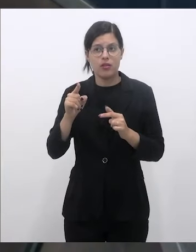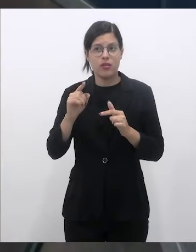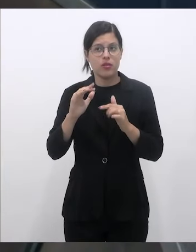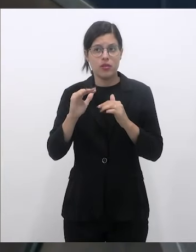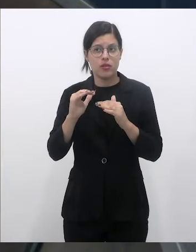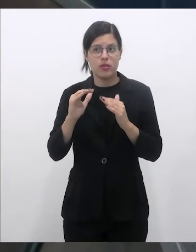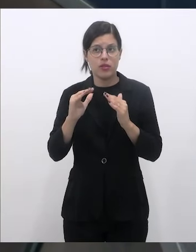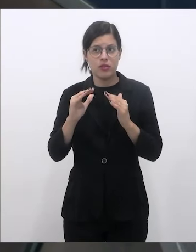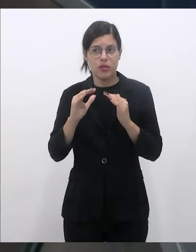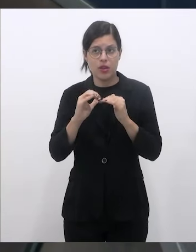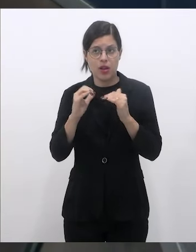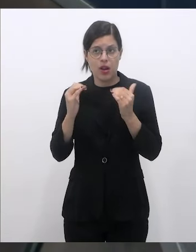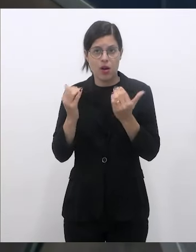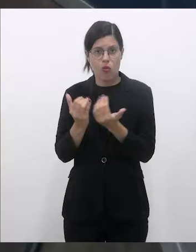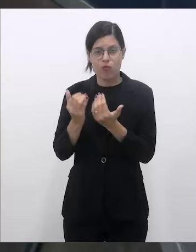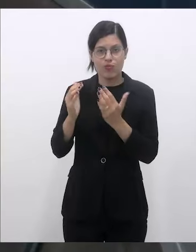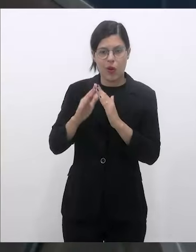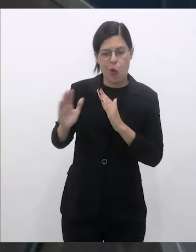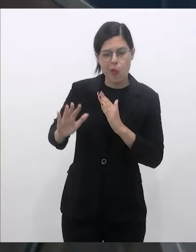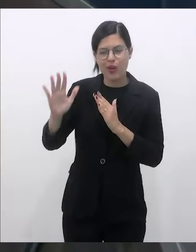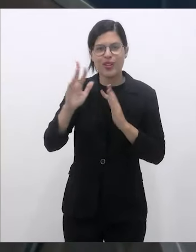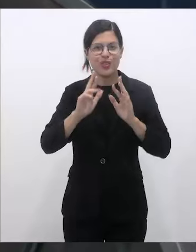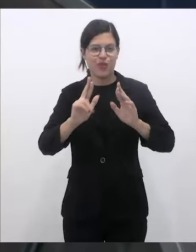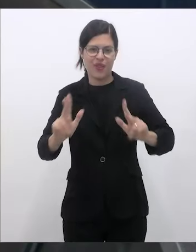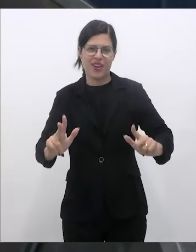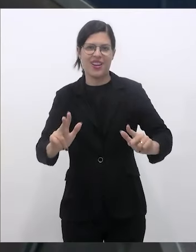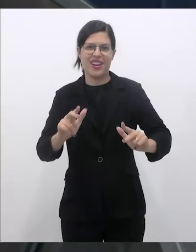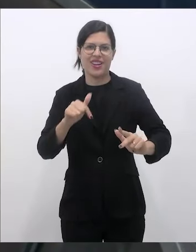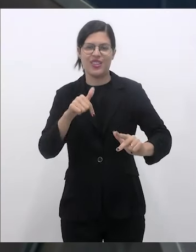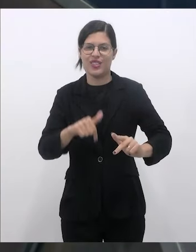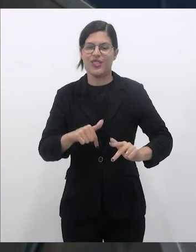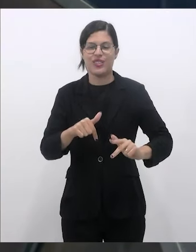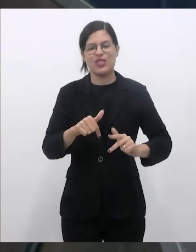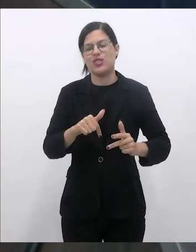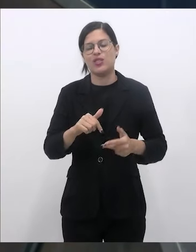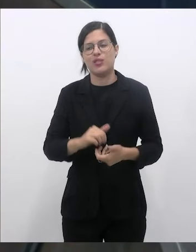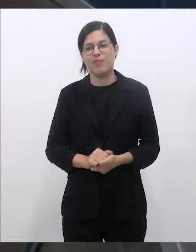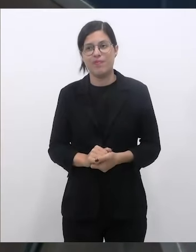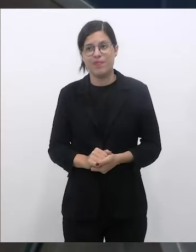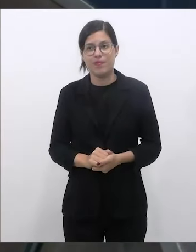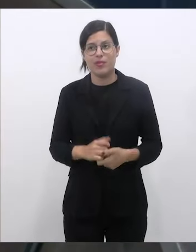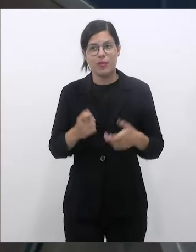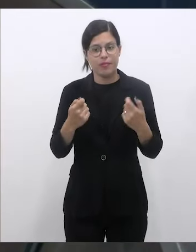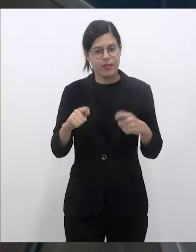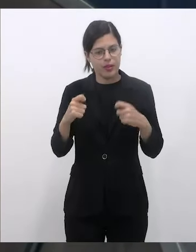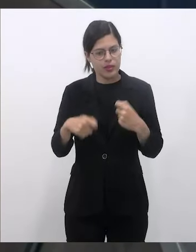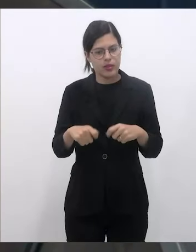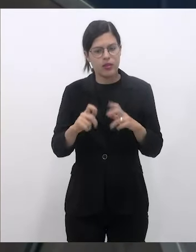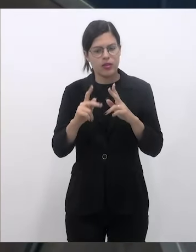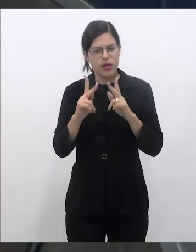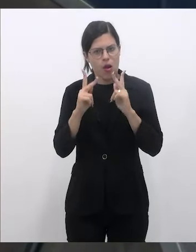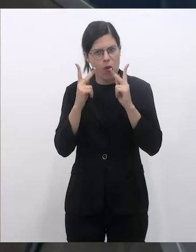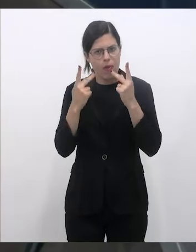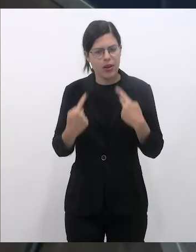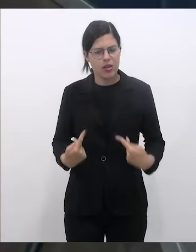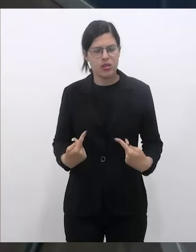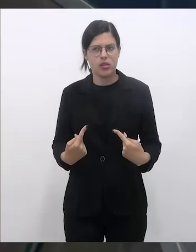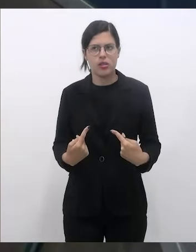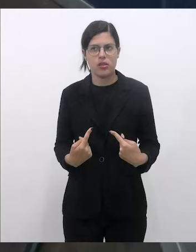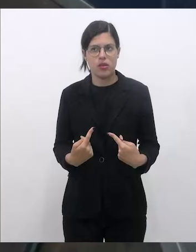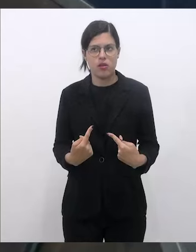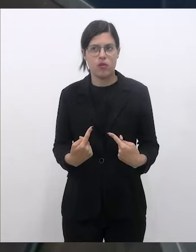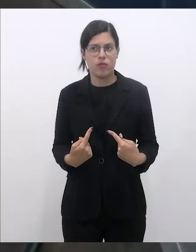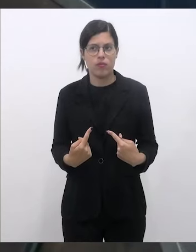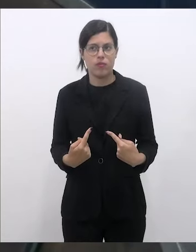coisa é diferente. Diferentemente do asfalto. Sim. Então a gente tem que ter um bom senso, e essa humanização, ela